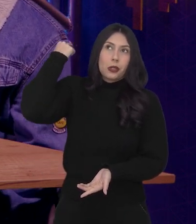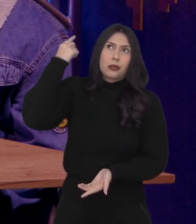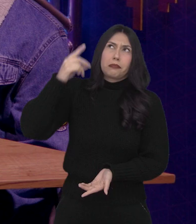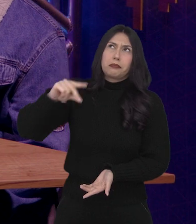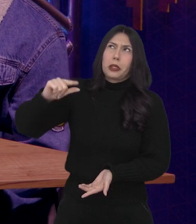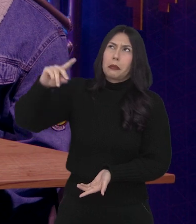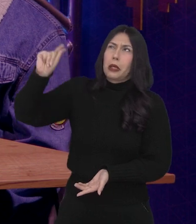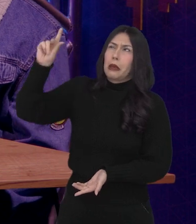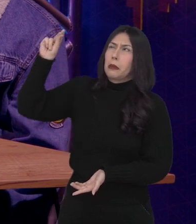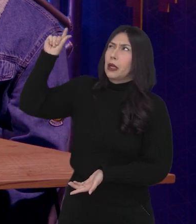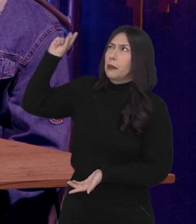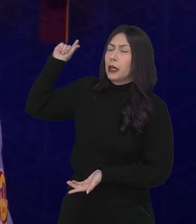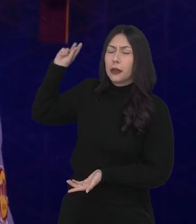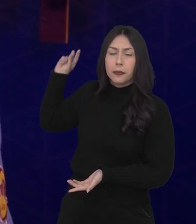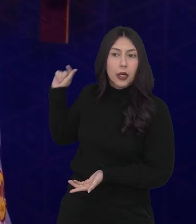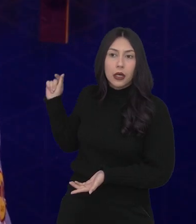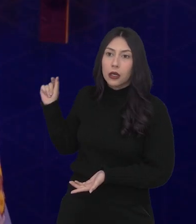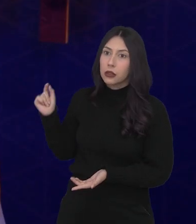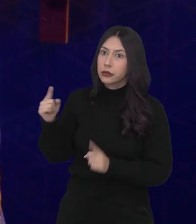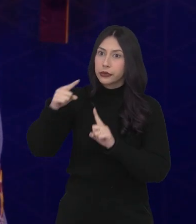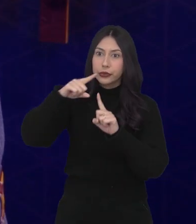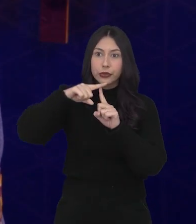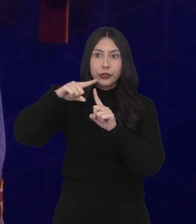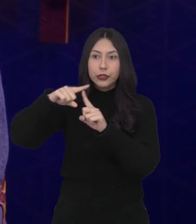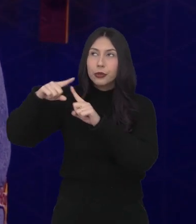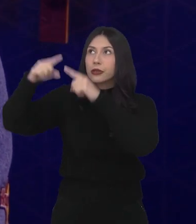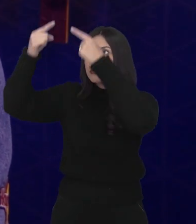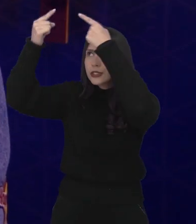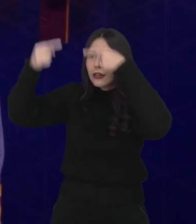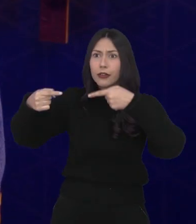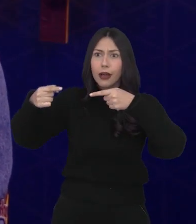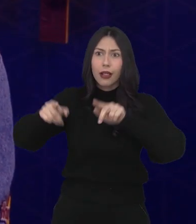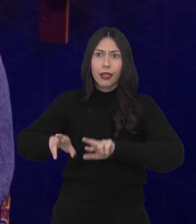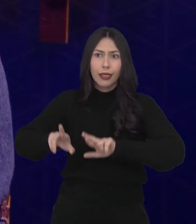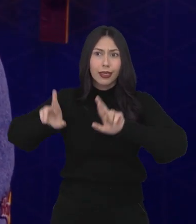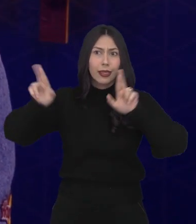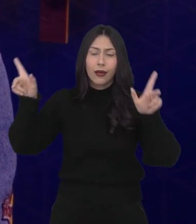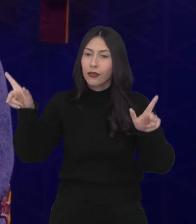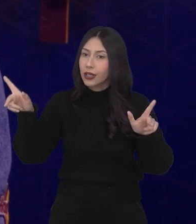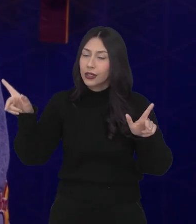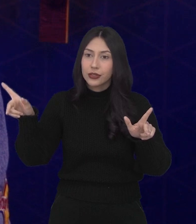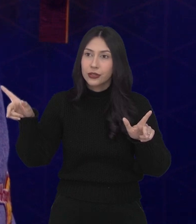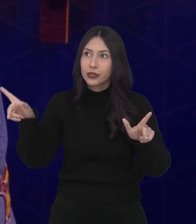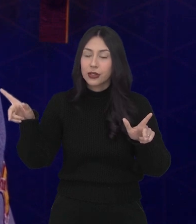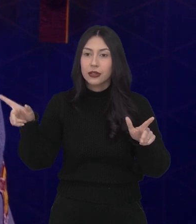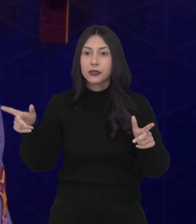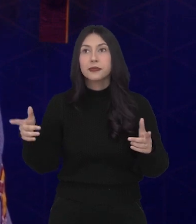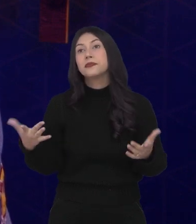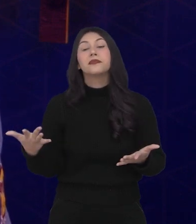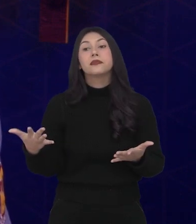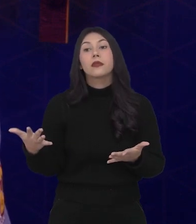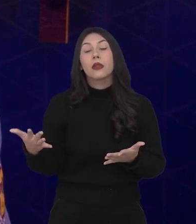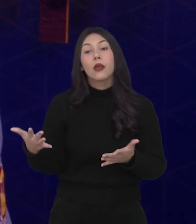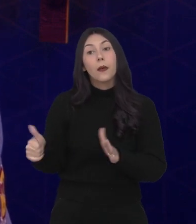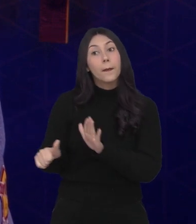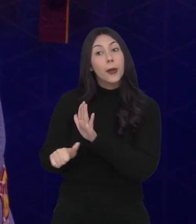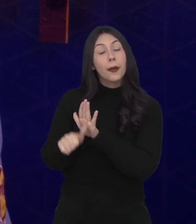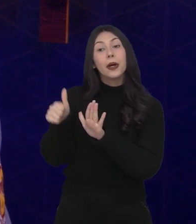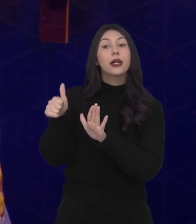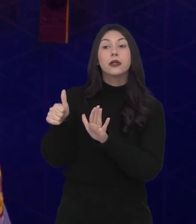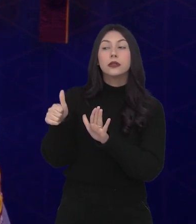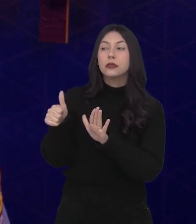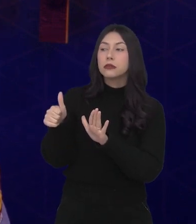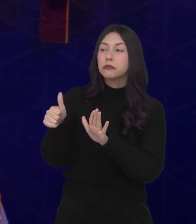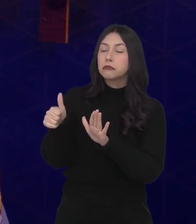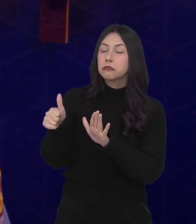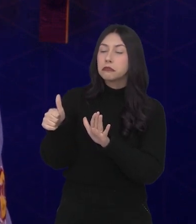muito, muito, muito primitivo, o tipo de competição era muito diferente que a gente tinha hoje. A primeira coisa que a